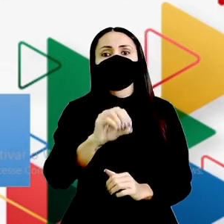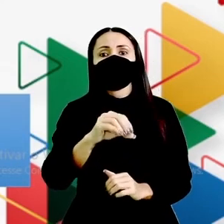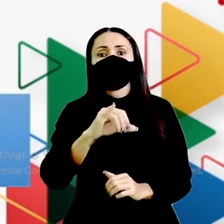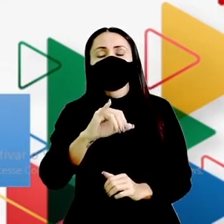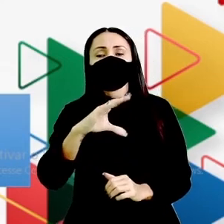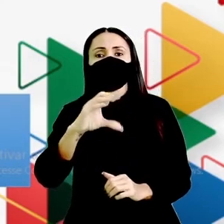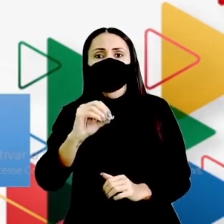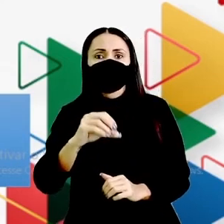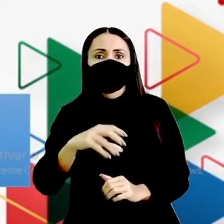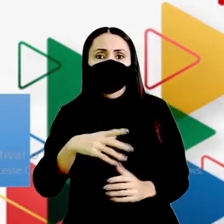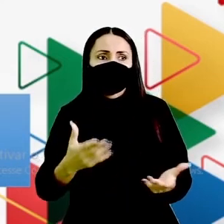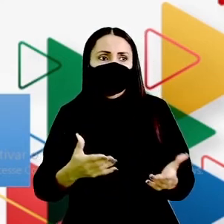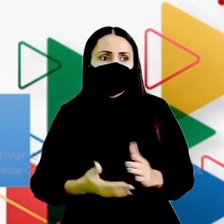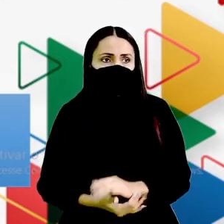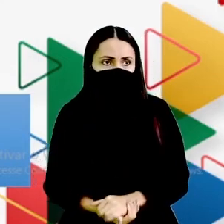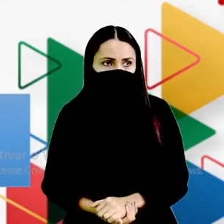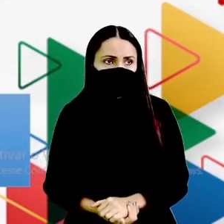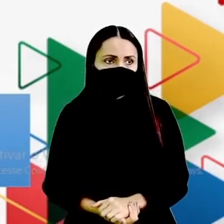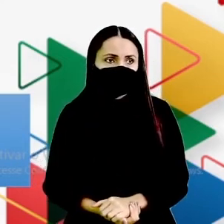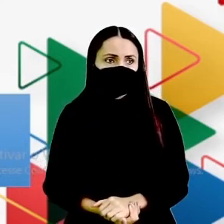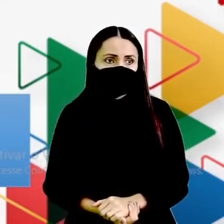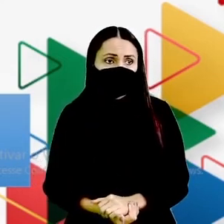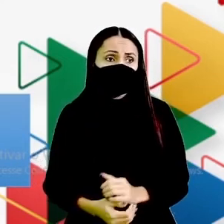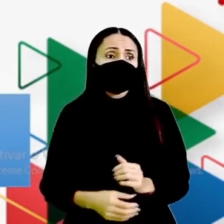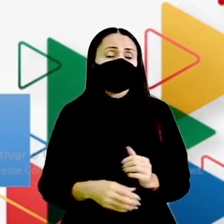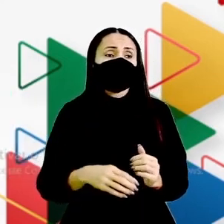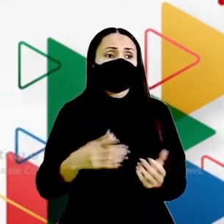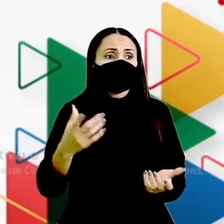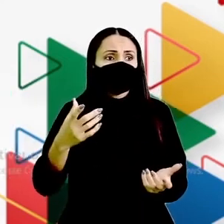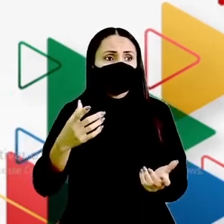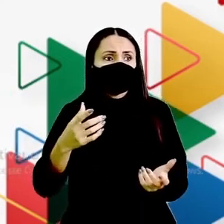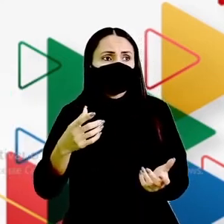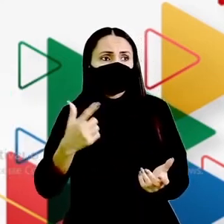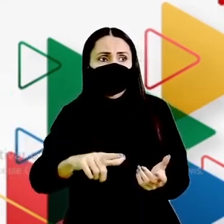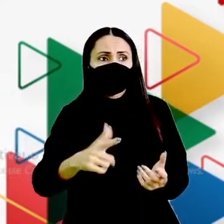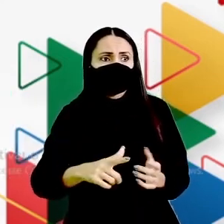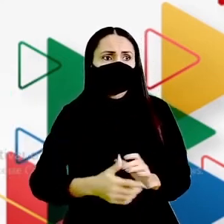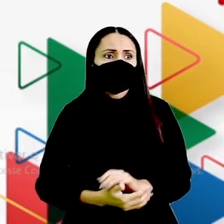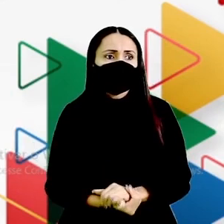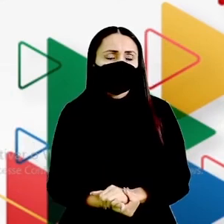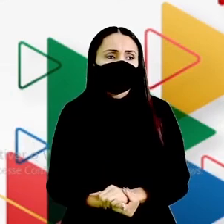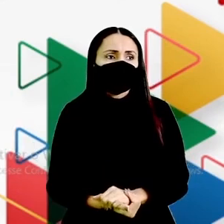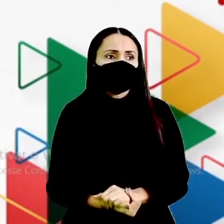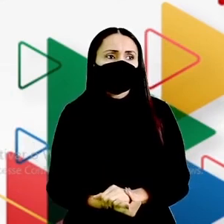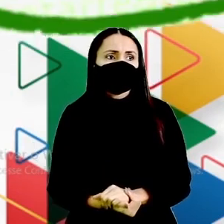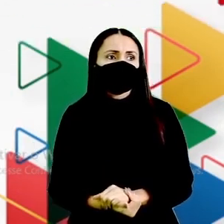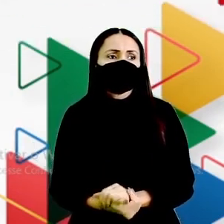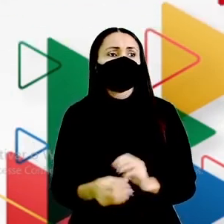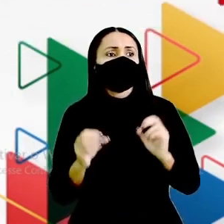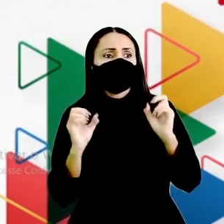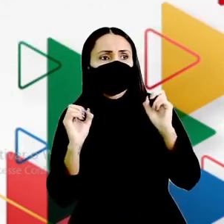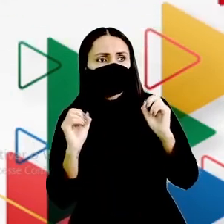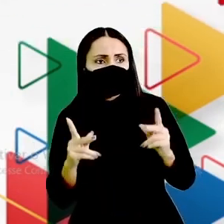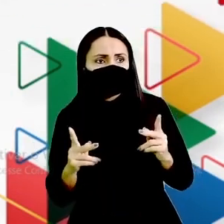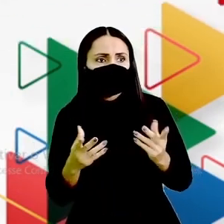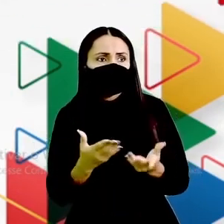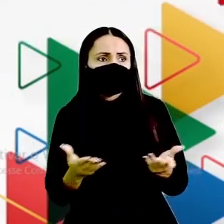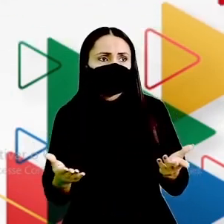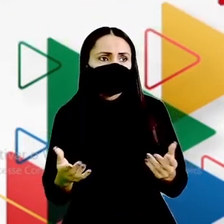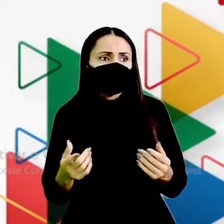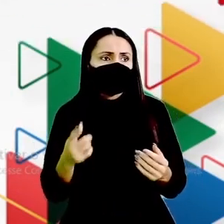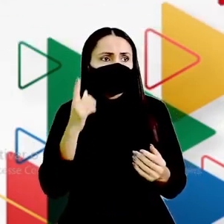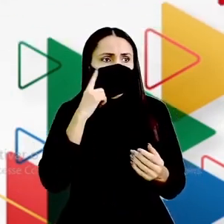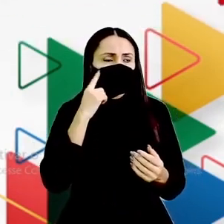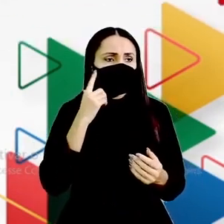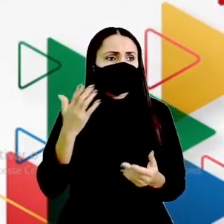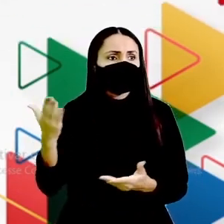herói? É Herói oxítono, tem, então tem. oxítono. Que vale para um, não vale para outro. Perfeito. Ok, minha gente? Olha Então, agora. atenção, conforme